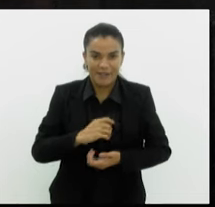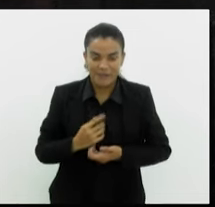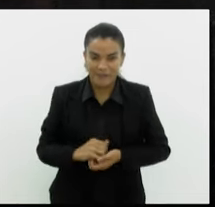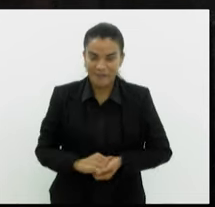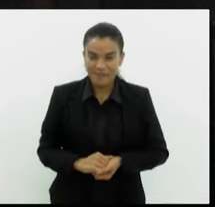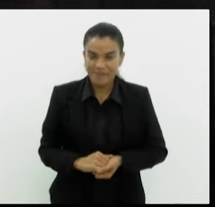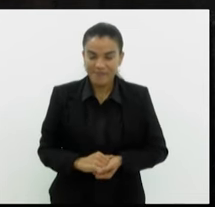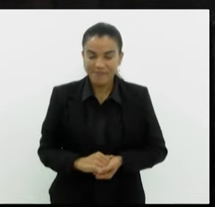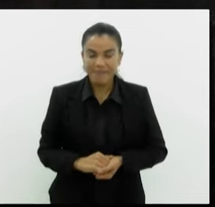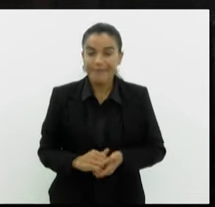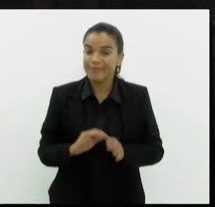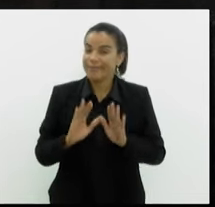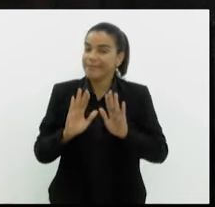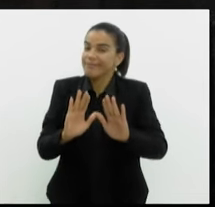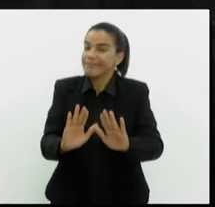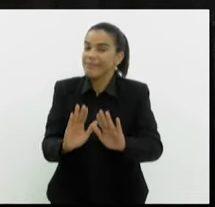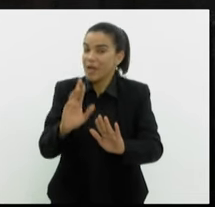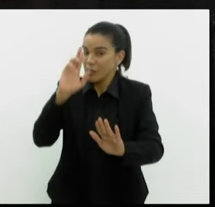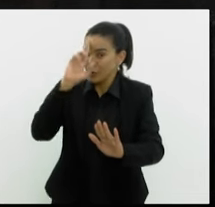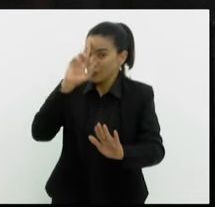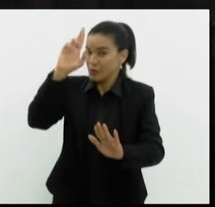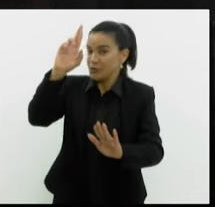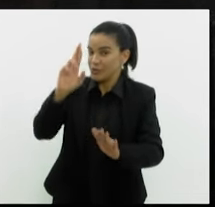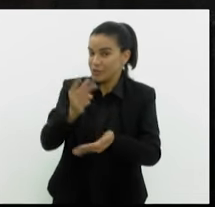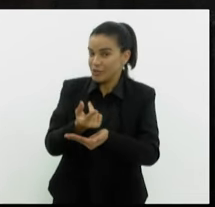Mas o chefe do Tesouro